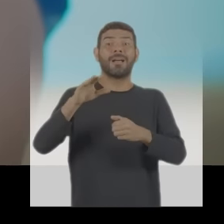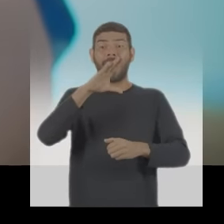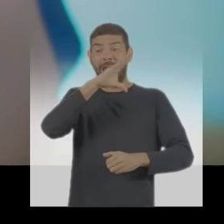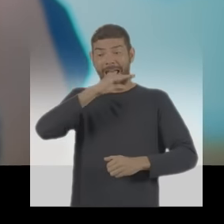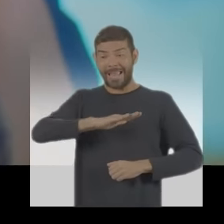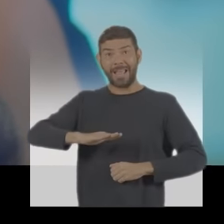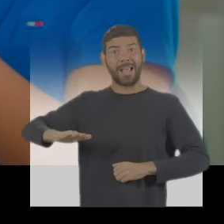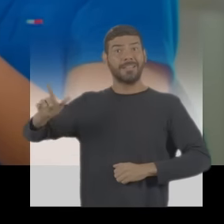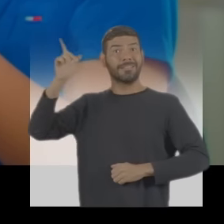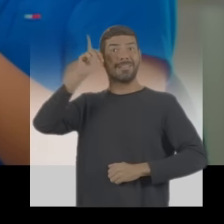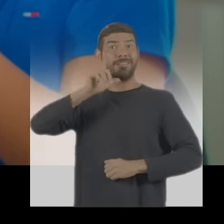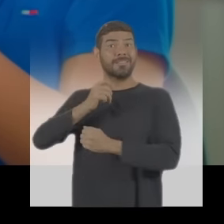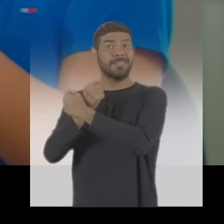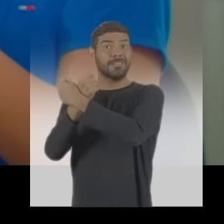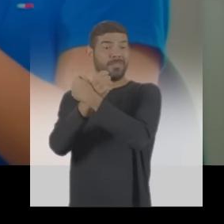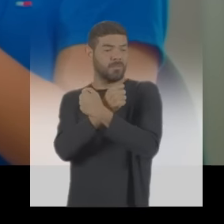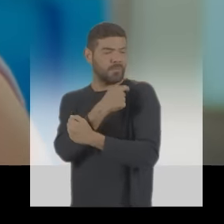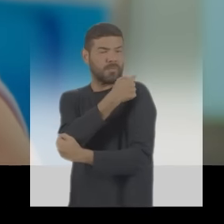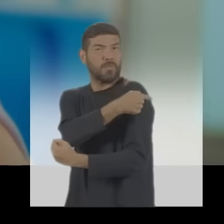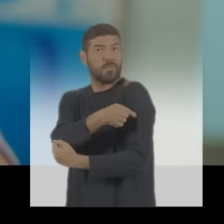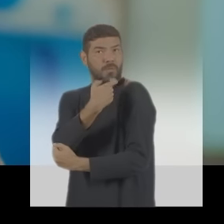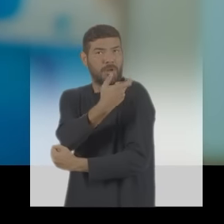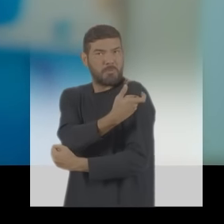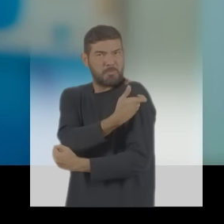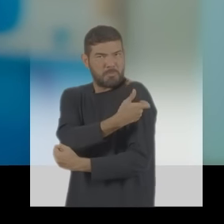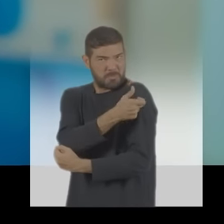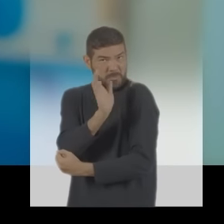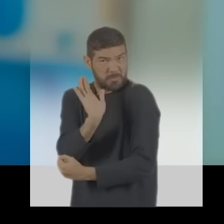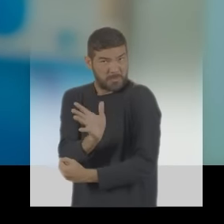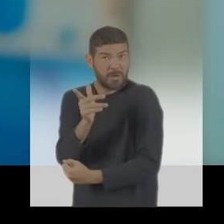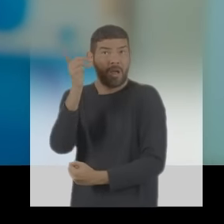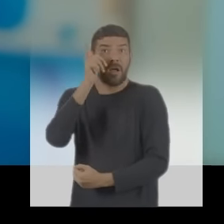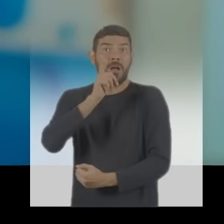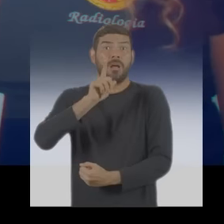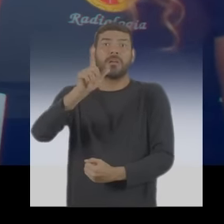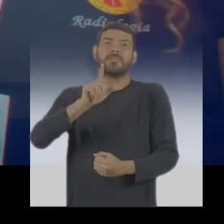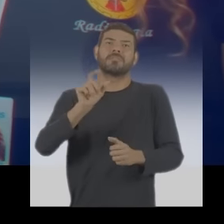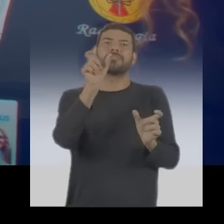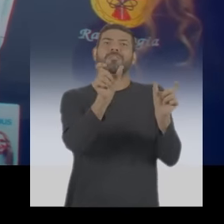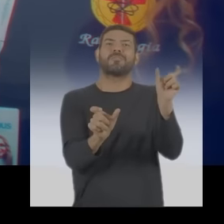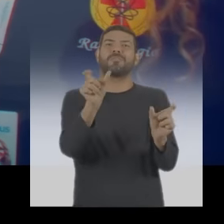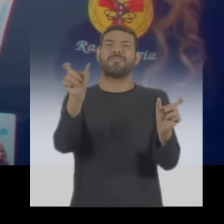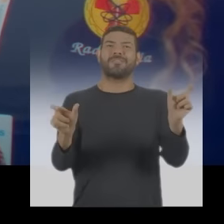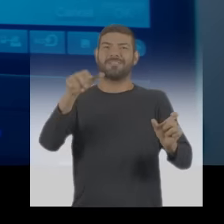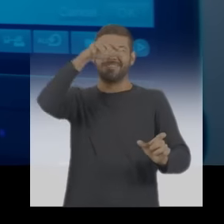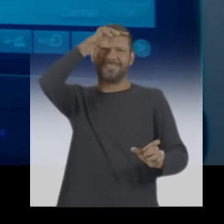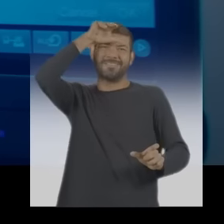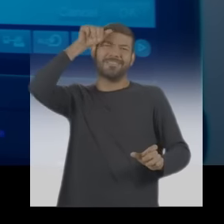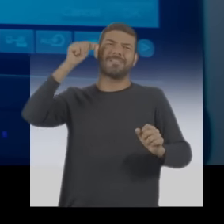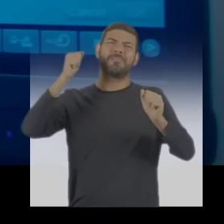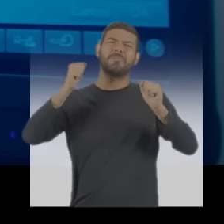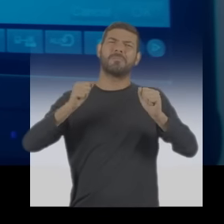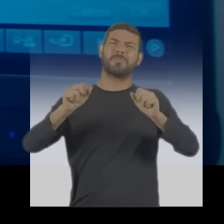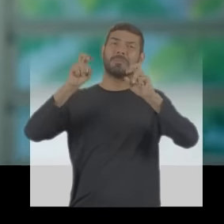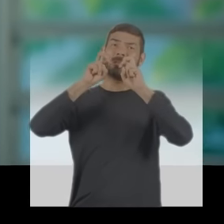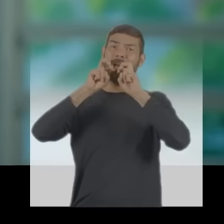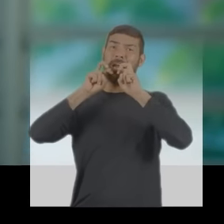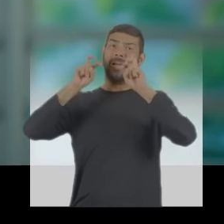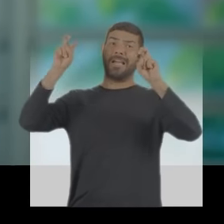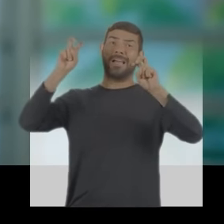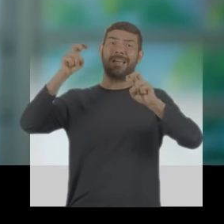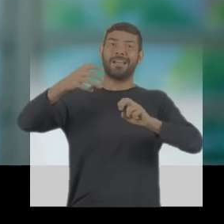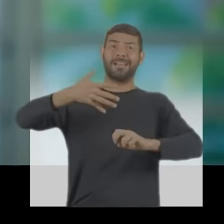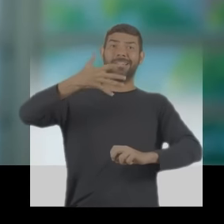vitória das crianças que podem ficar mais seguras com as vacinas atualizadas. Uma vitória de toda a cidade, que